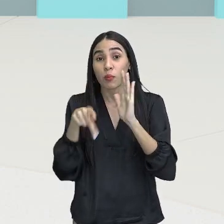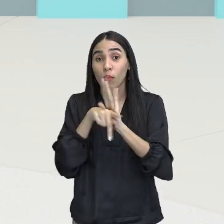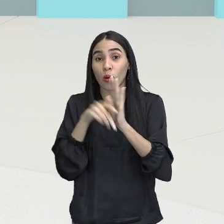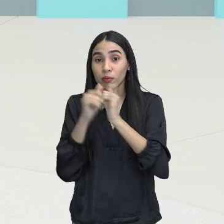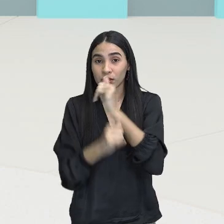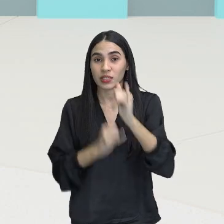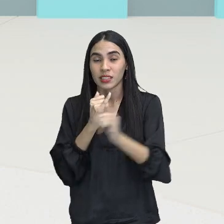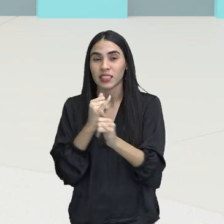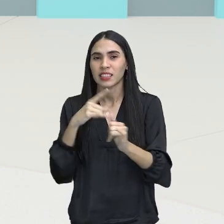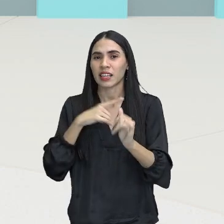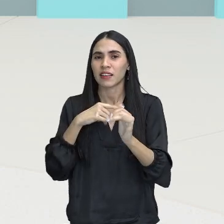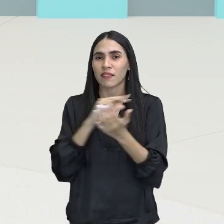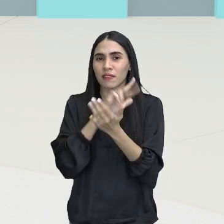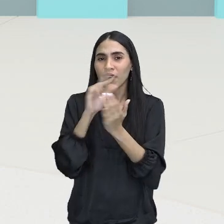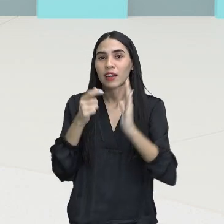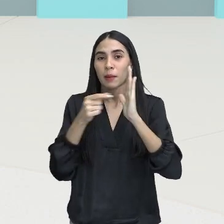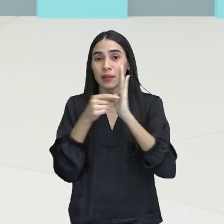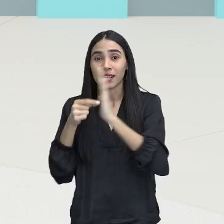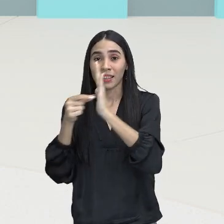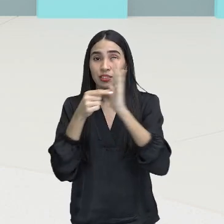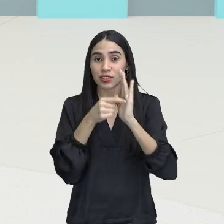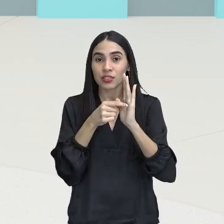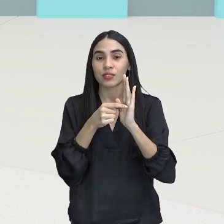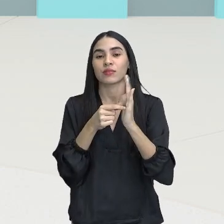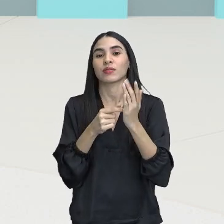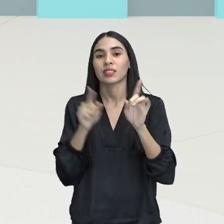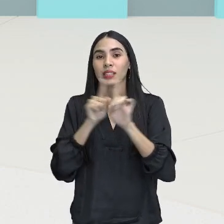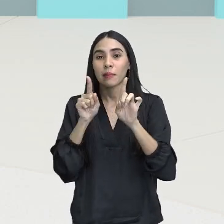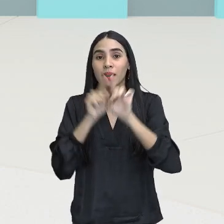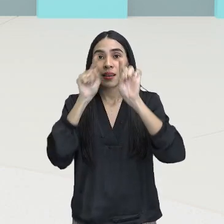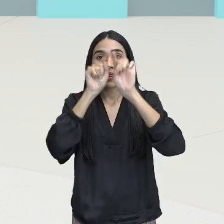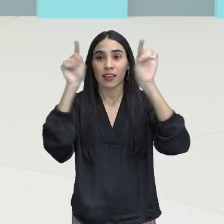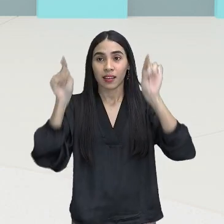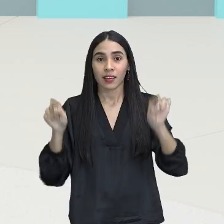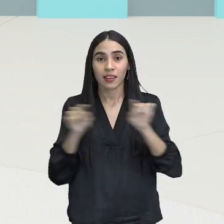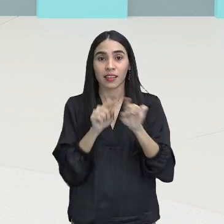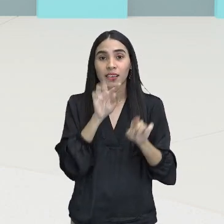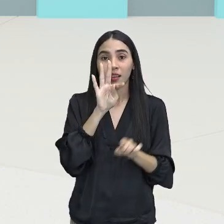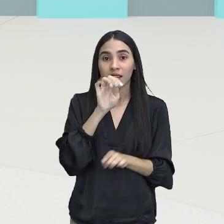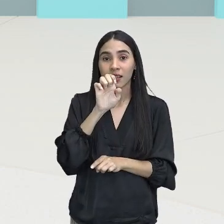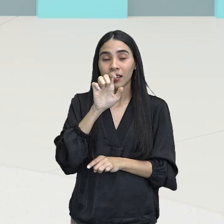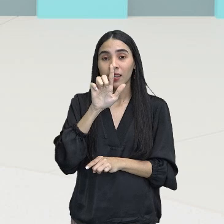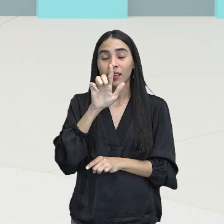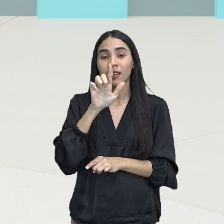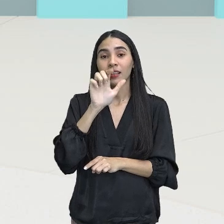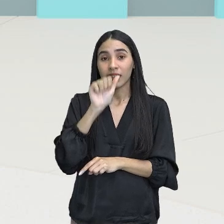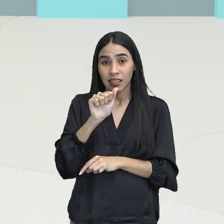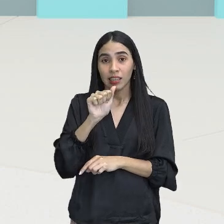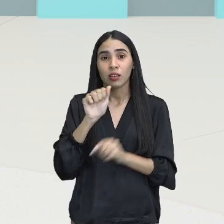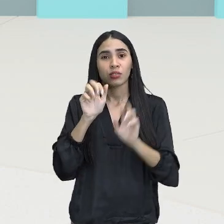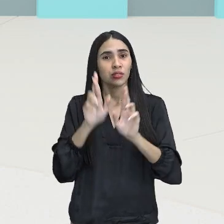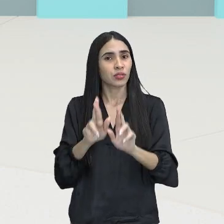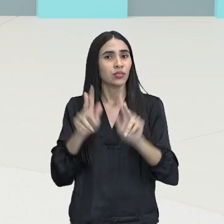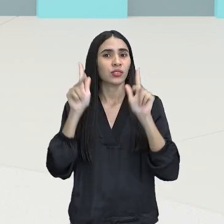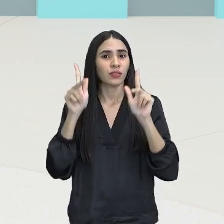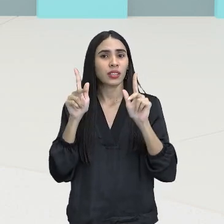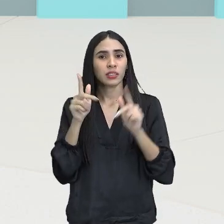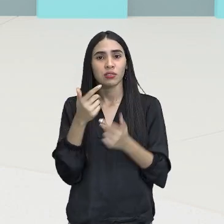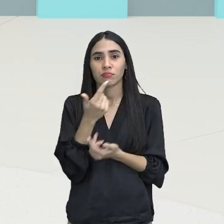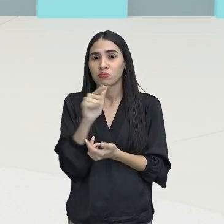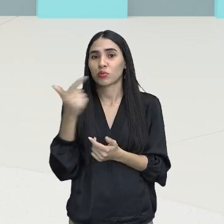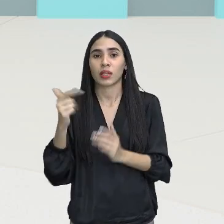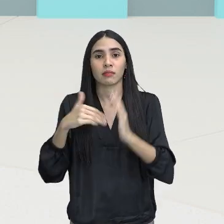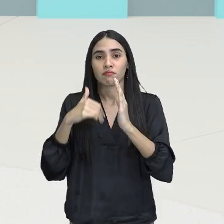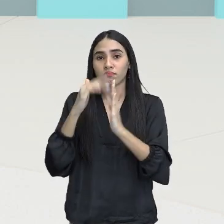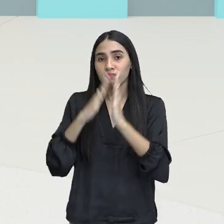programas, tem até telas que hoje não são mais as telas que utilizam pincel,